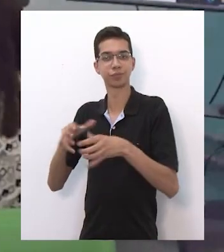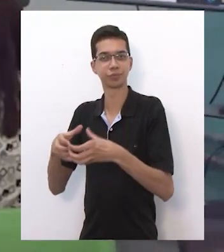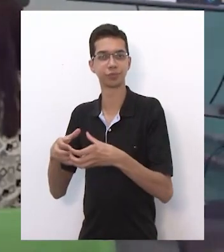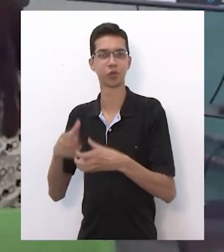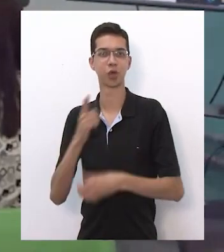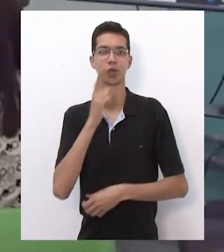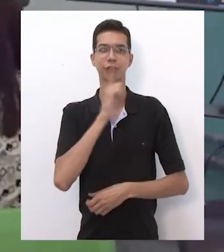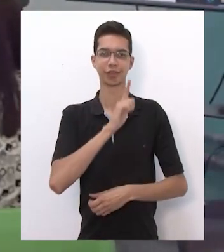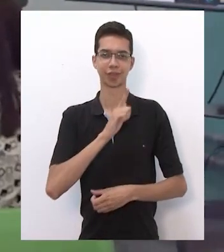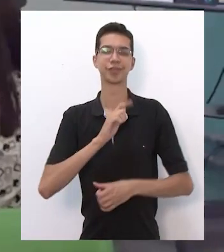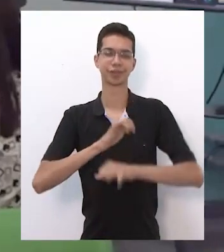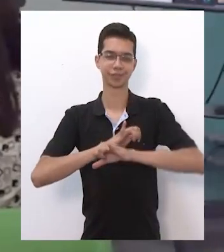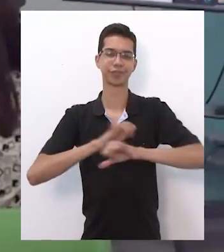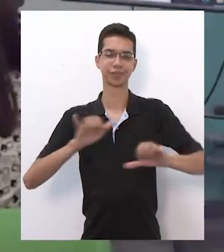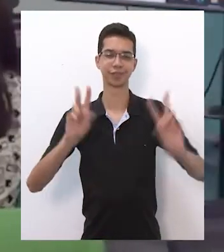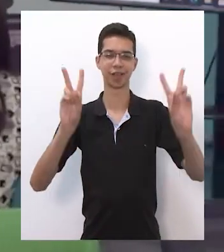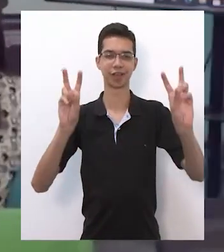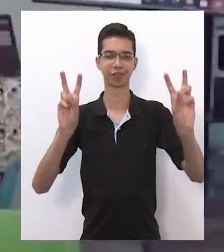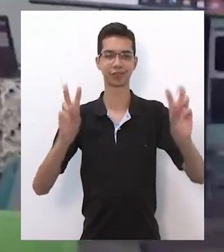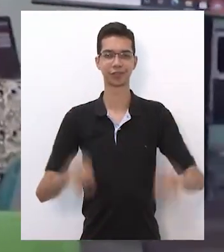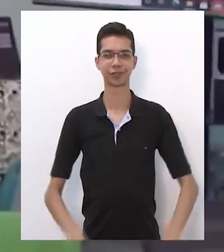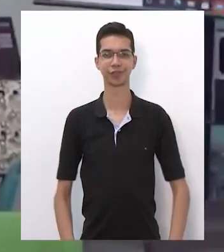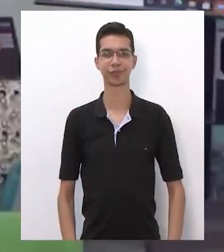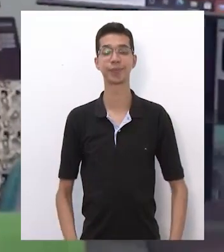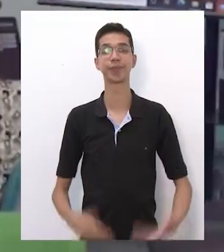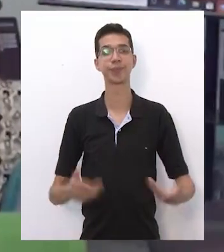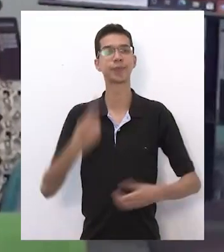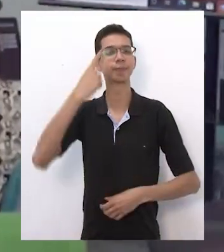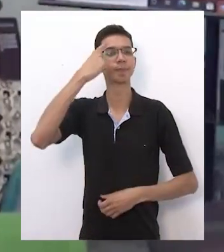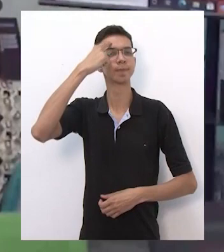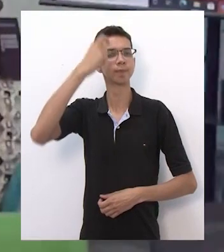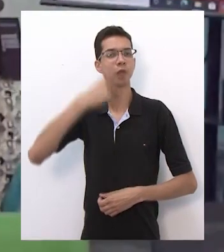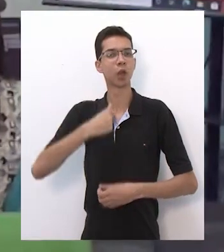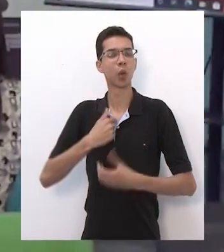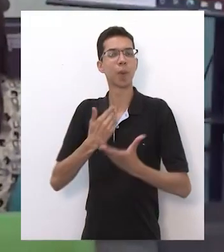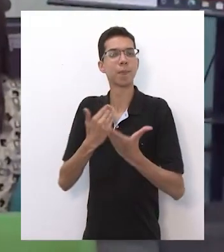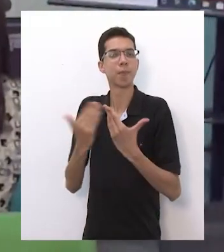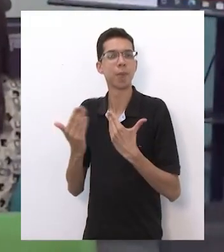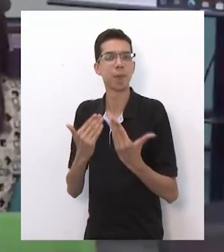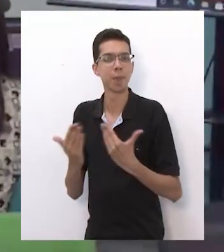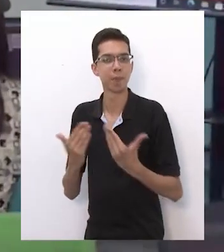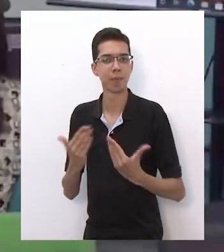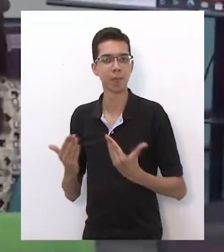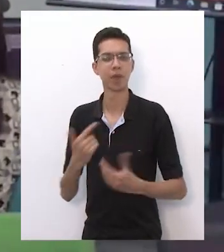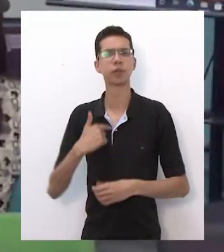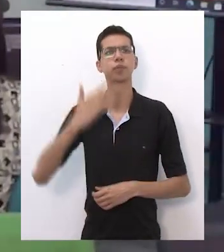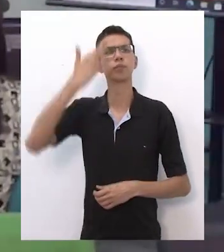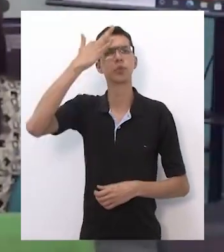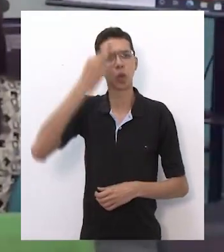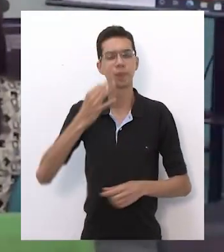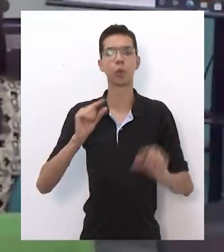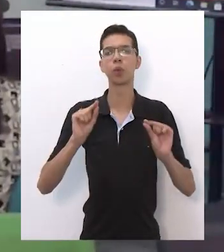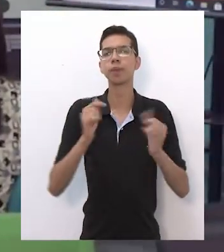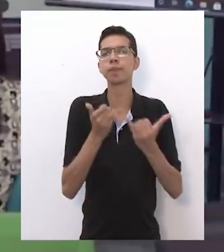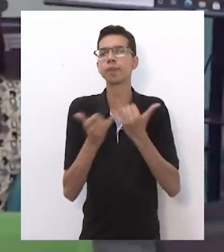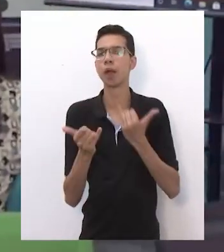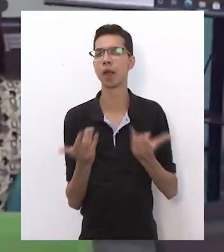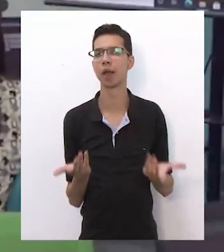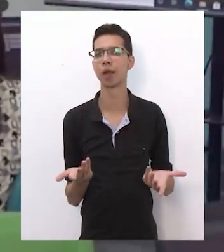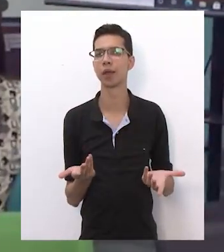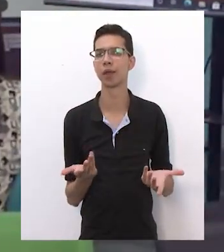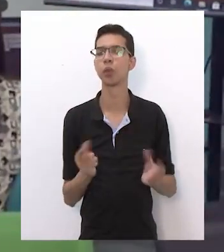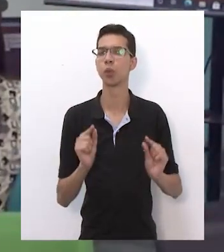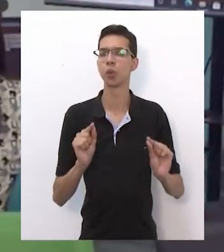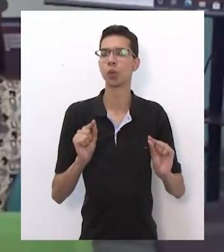abordagem. E aí eu vou discutir essas ideias para ver o que é viável, o que é semelhante, né? Às vezes a gente tem